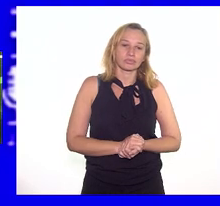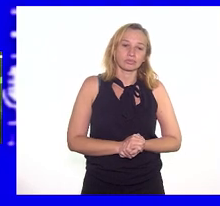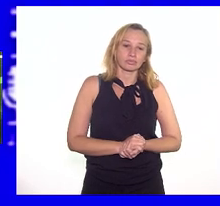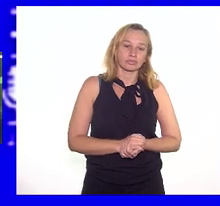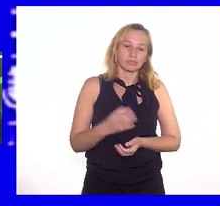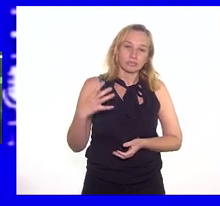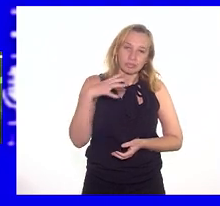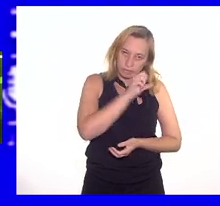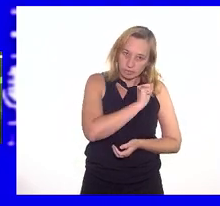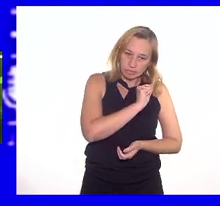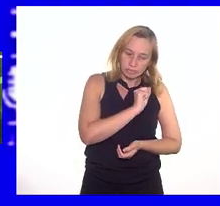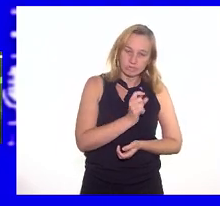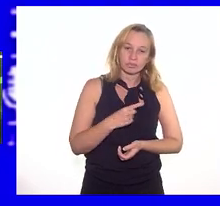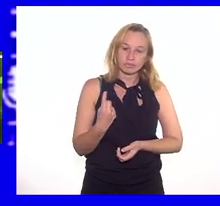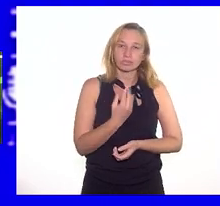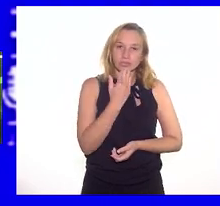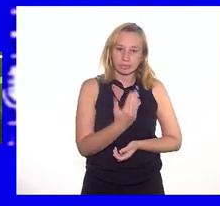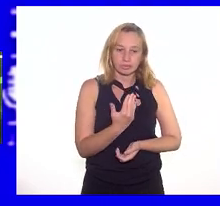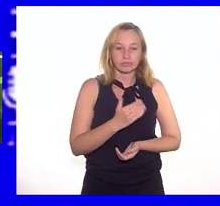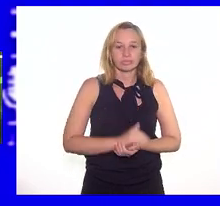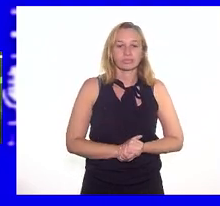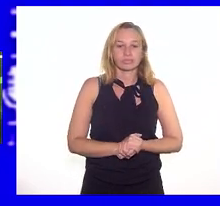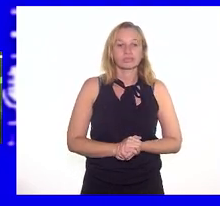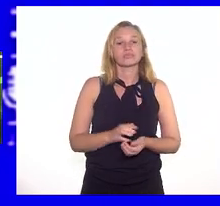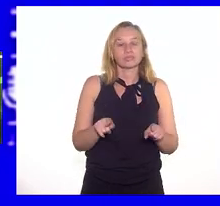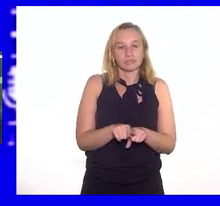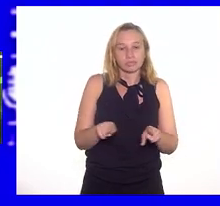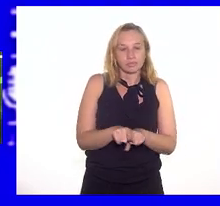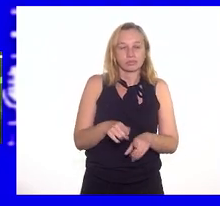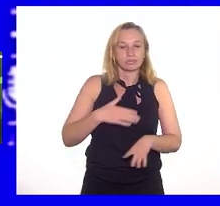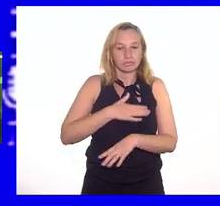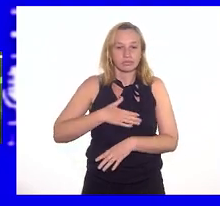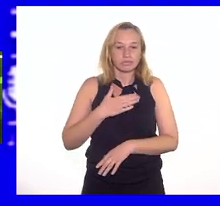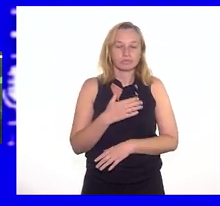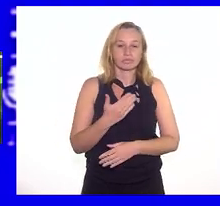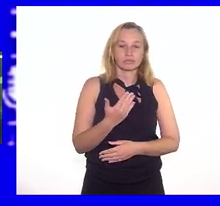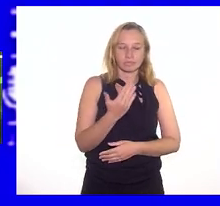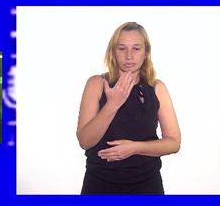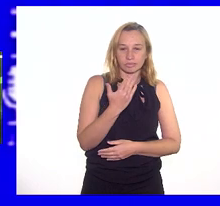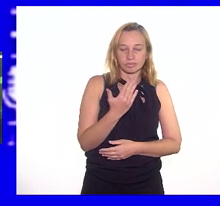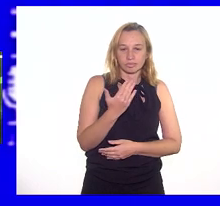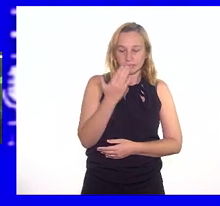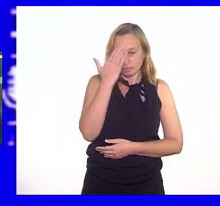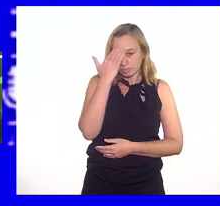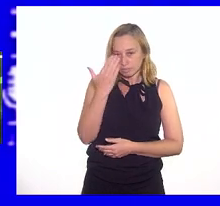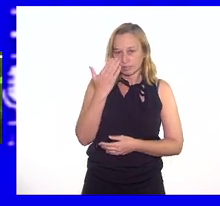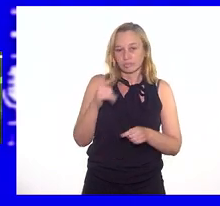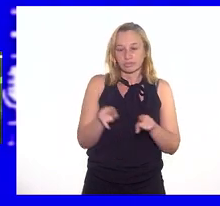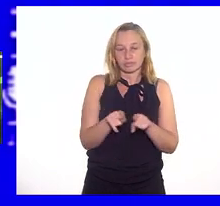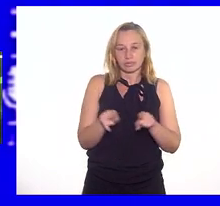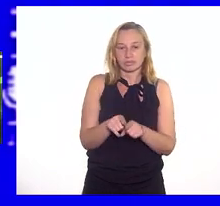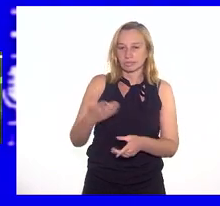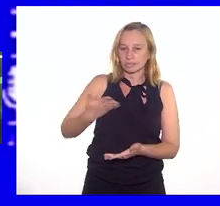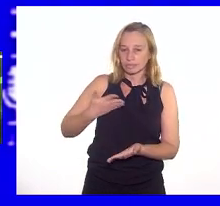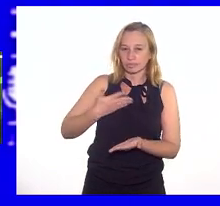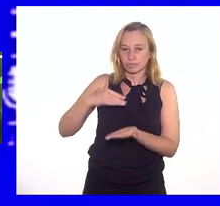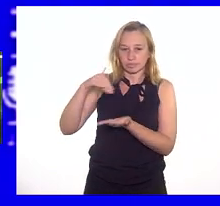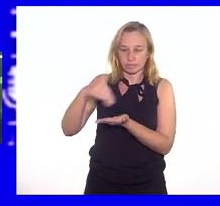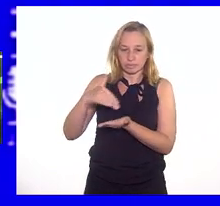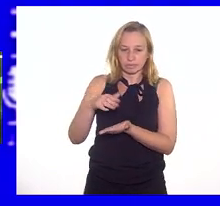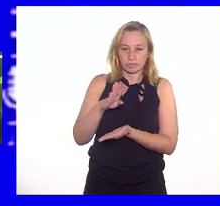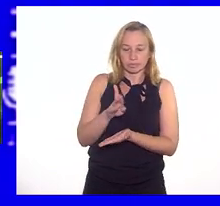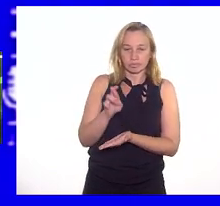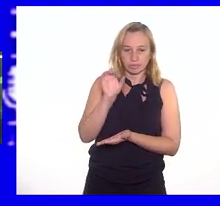tão rapidamente o nosso pedido. Gostaria também de cumprimentar o querido amigo secretário, deputado